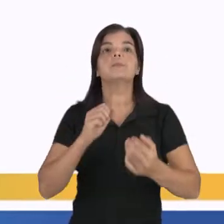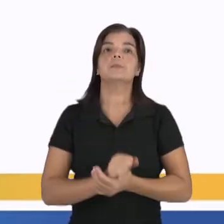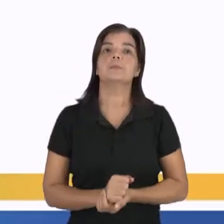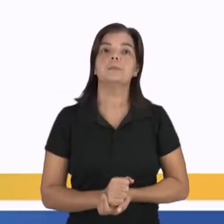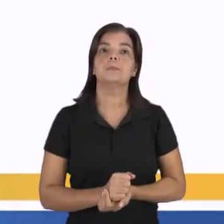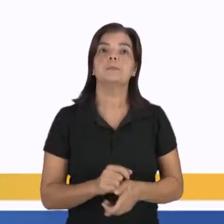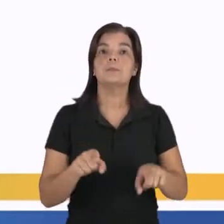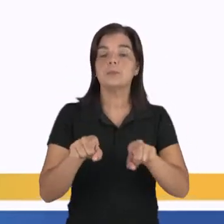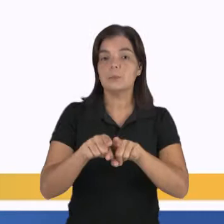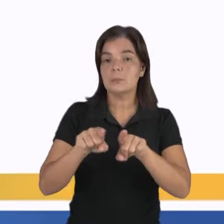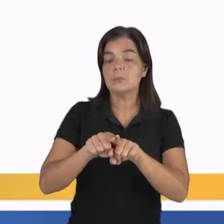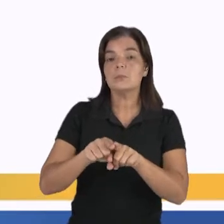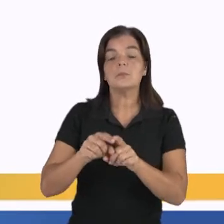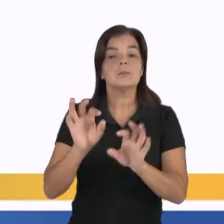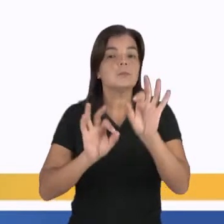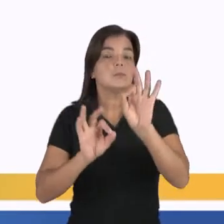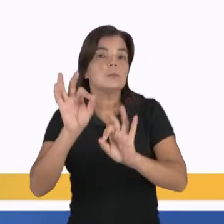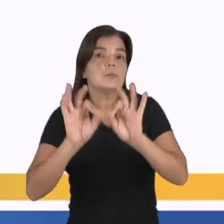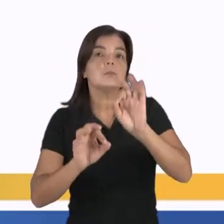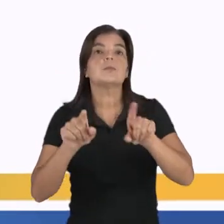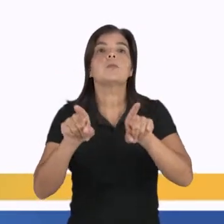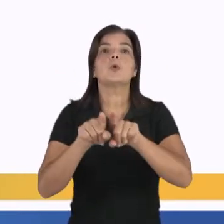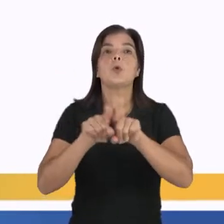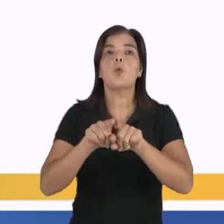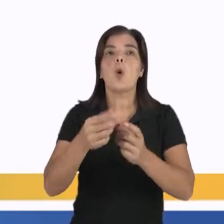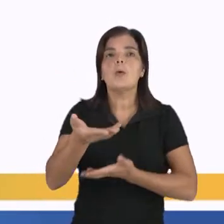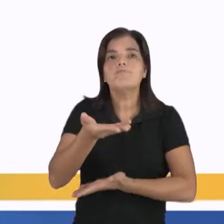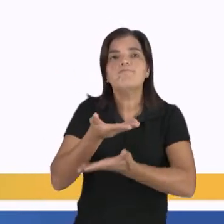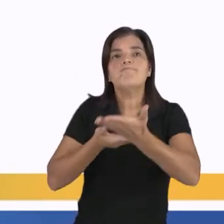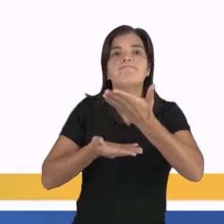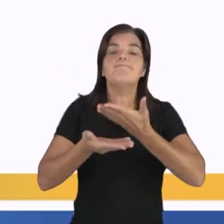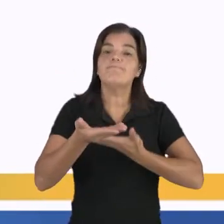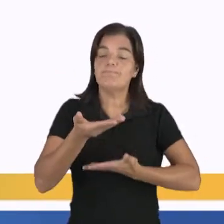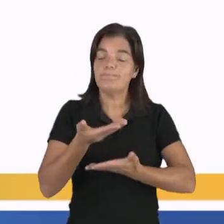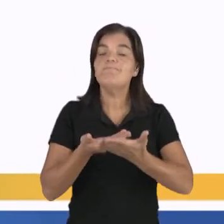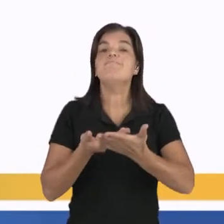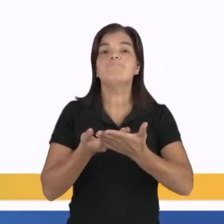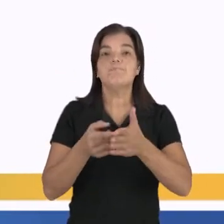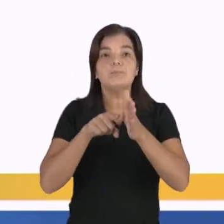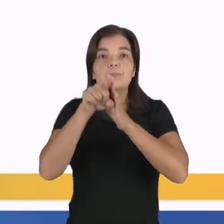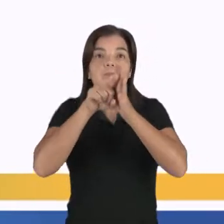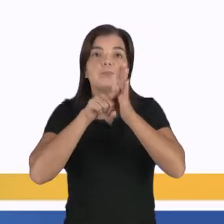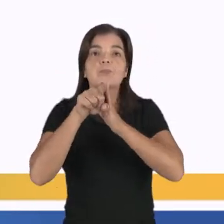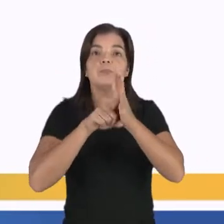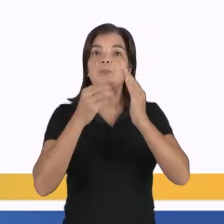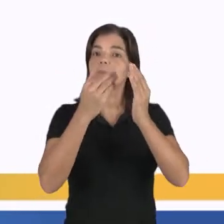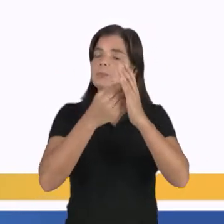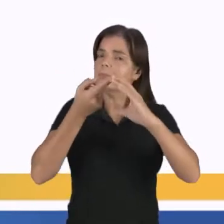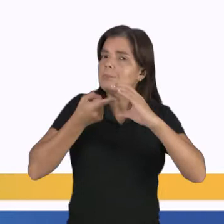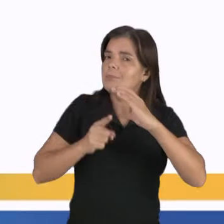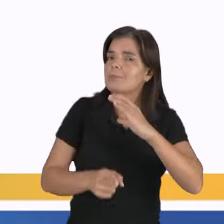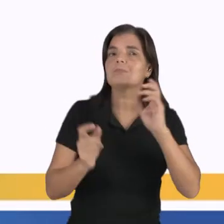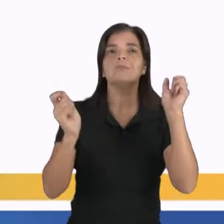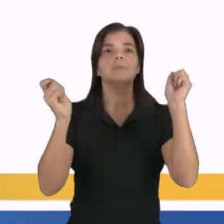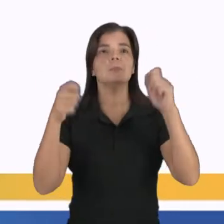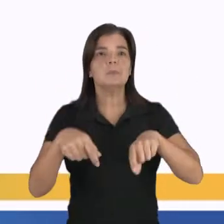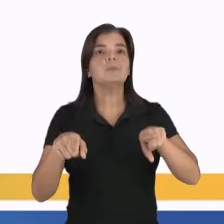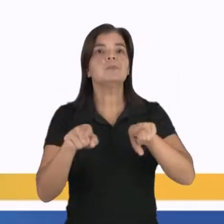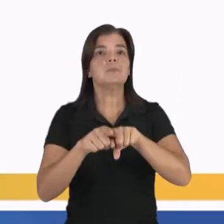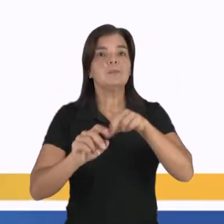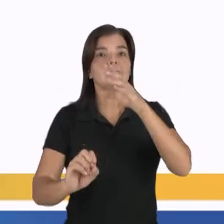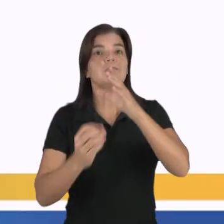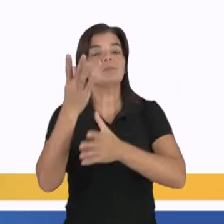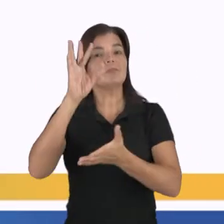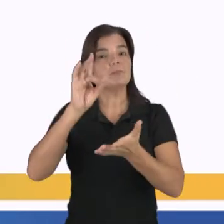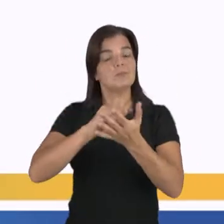As ciências da religião organizam um inventário, uma relação, inventário científico o mais abrangente possível de